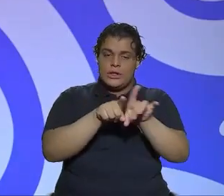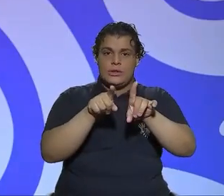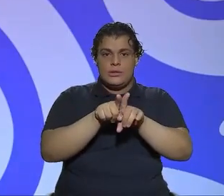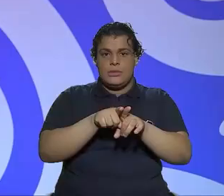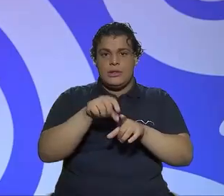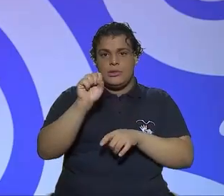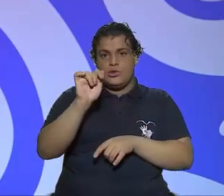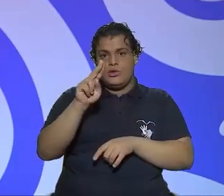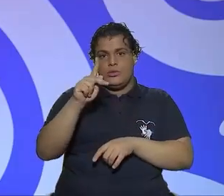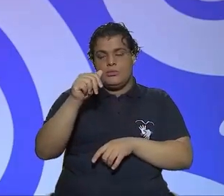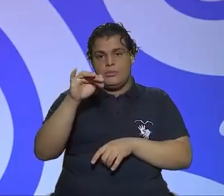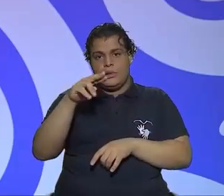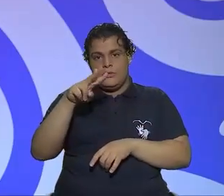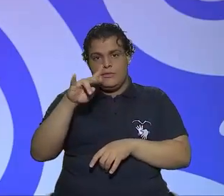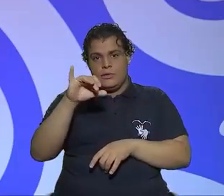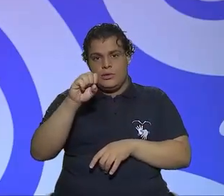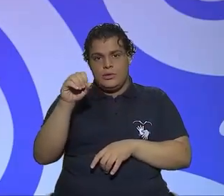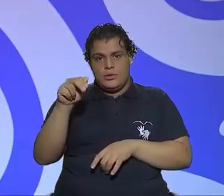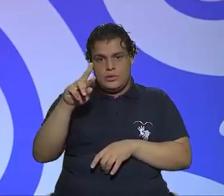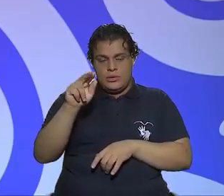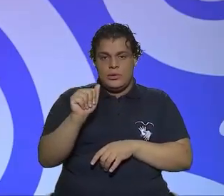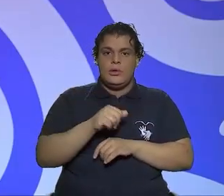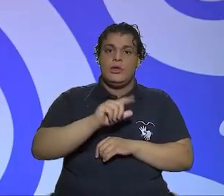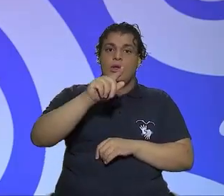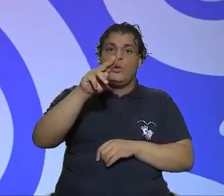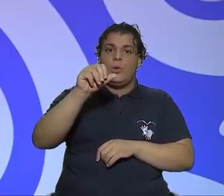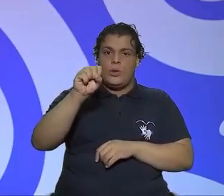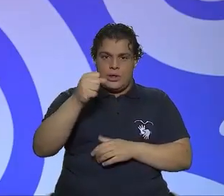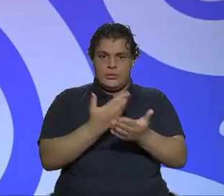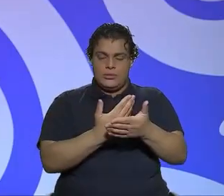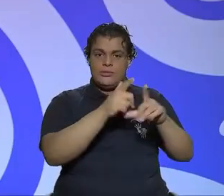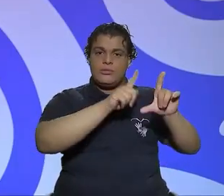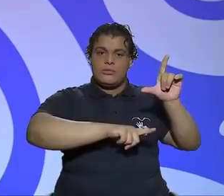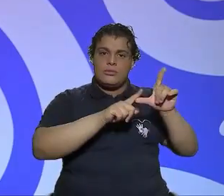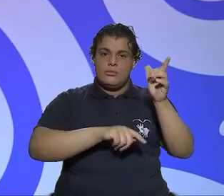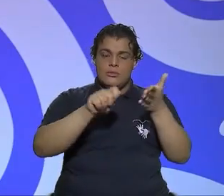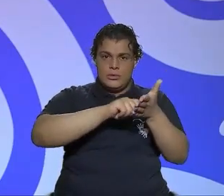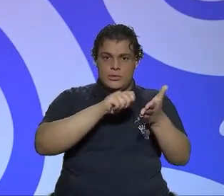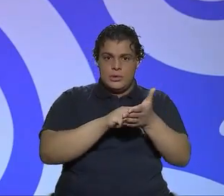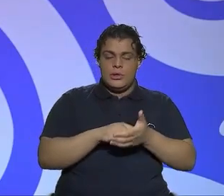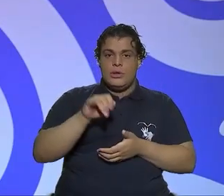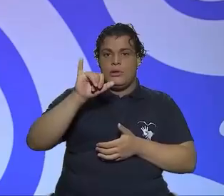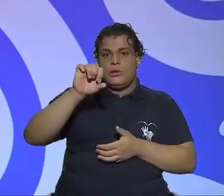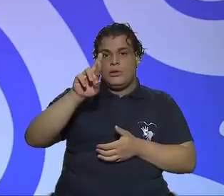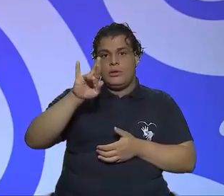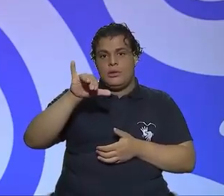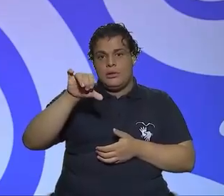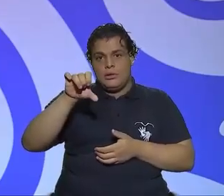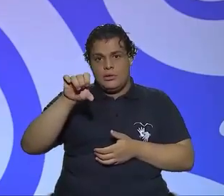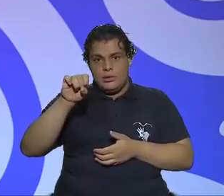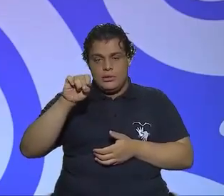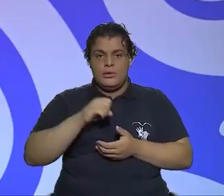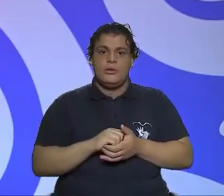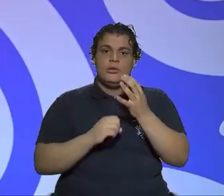clínica, Lucas Lossel, acadêmico do curso de Letras e escritor, Iris Santiago, locutora, criadora